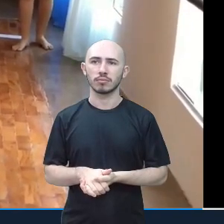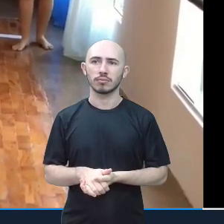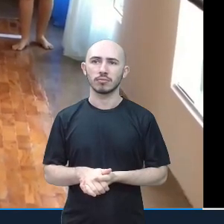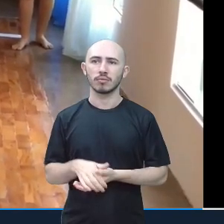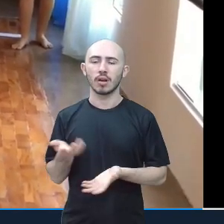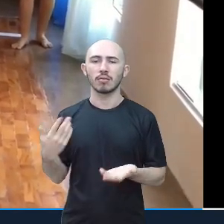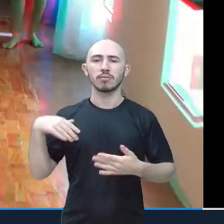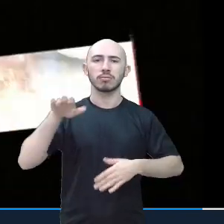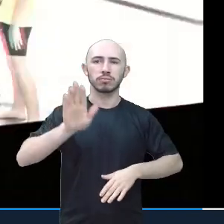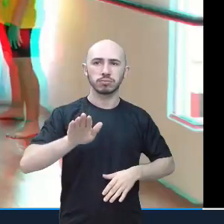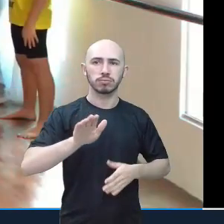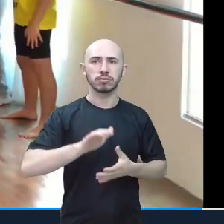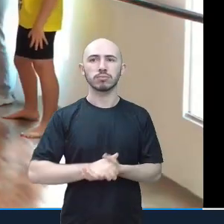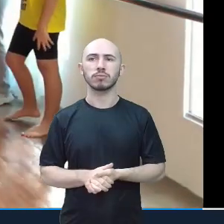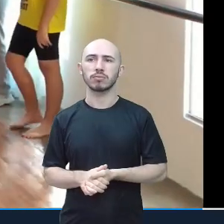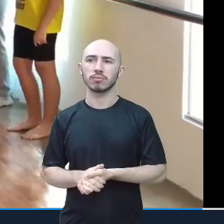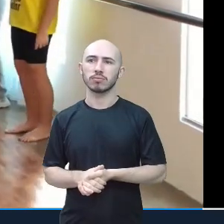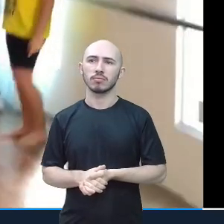dinheiro. Lá vai.